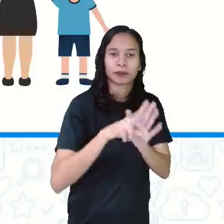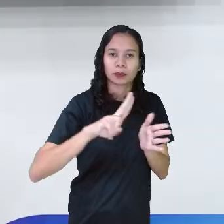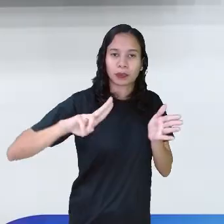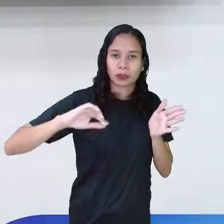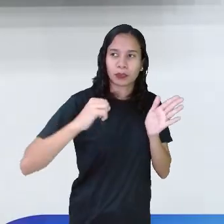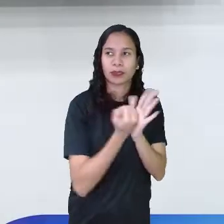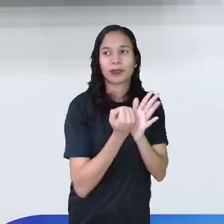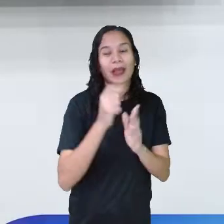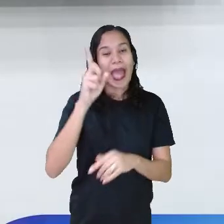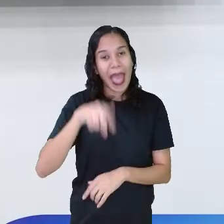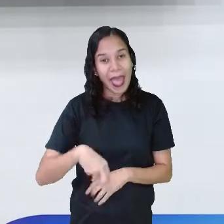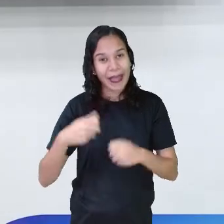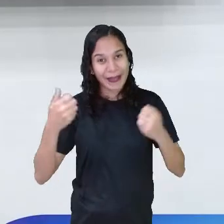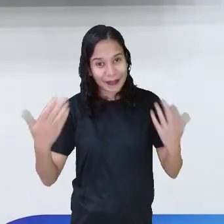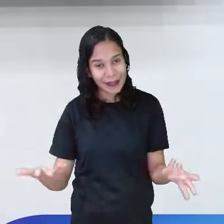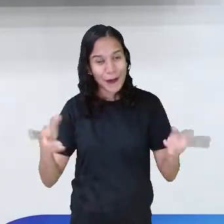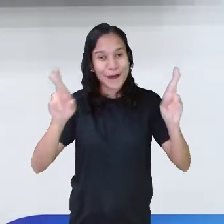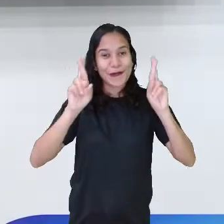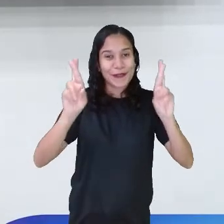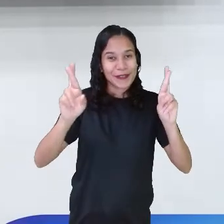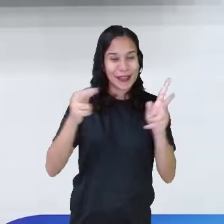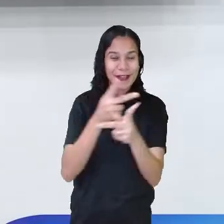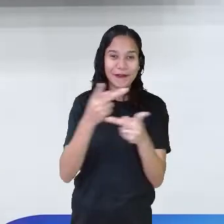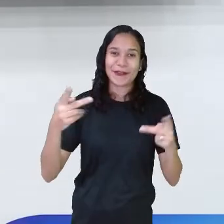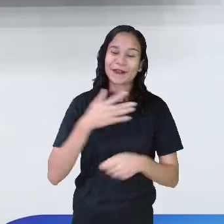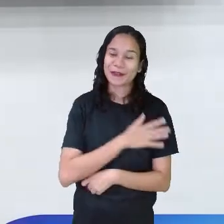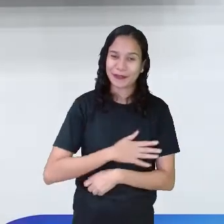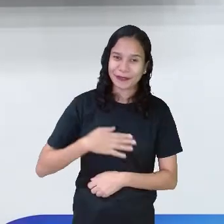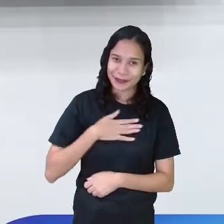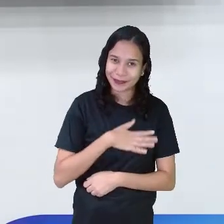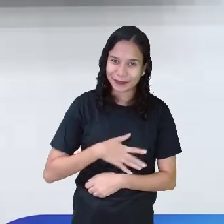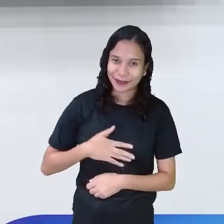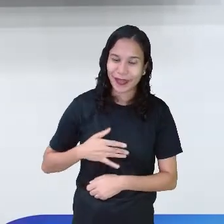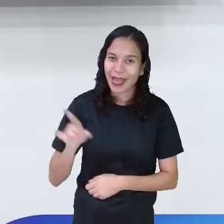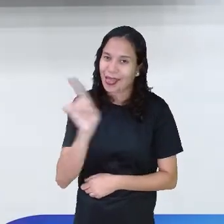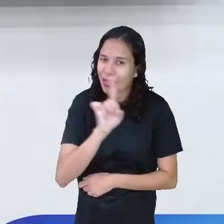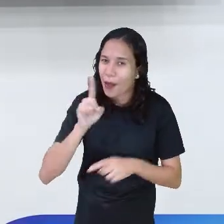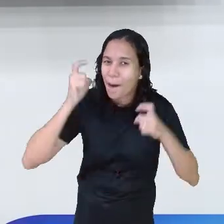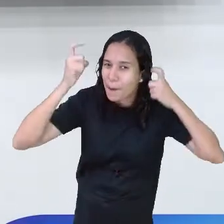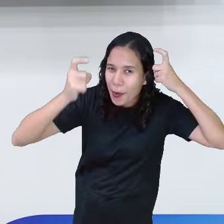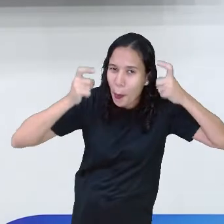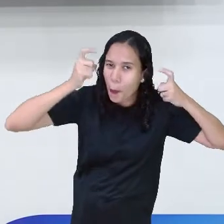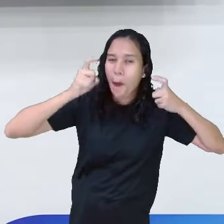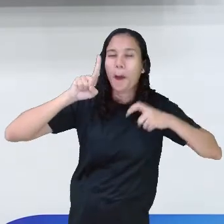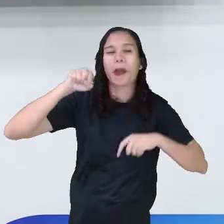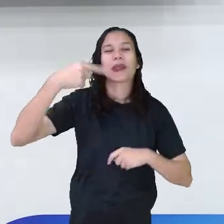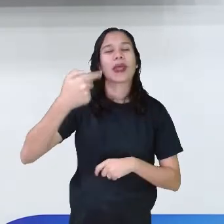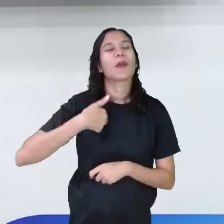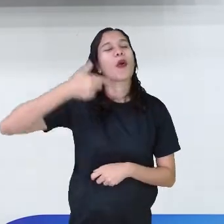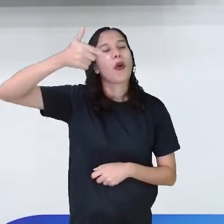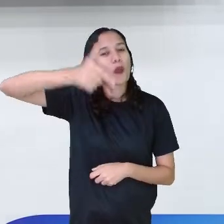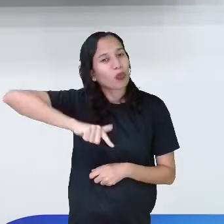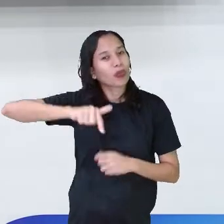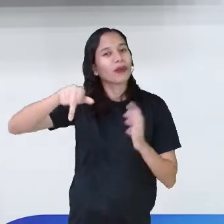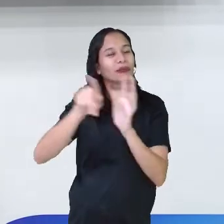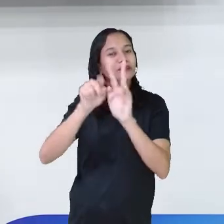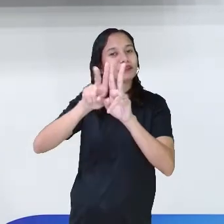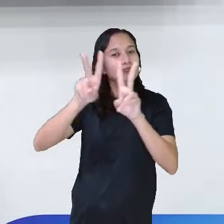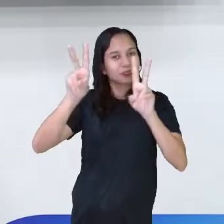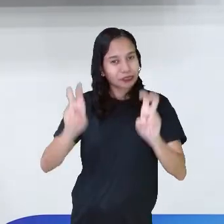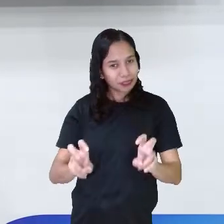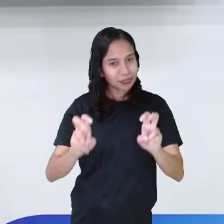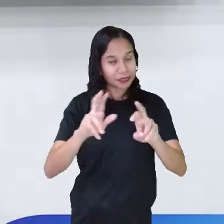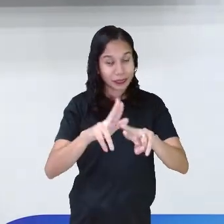reportagem e é isso. Eu espero que vocês tenham gostado. Não se preocupem que mais à frente vamos voltar nesse